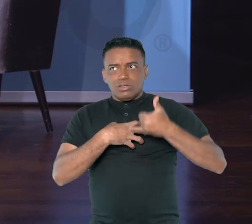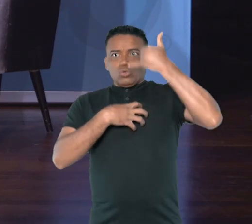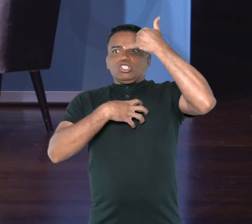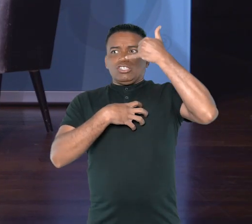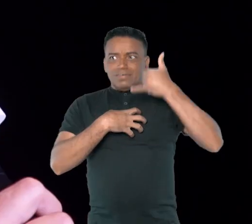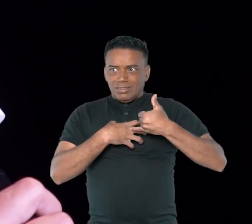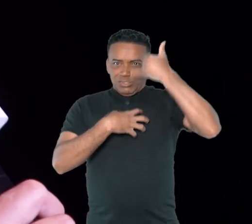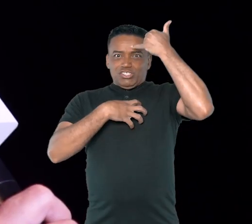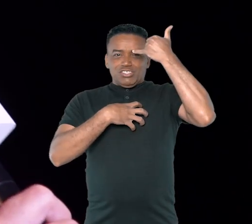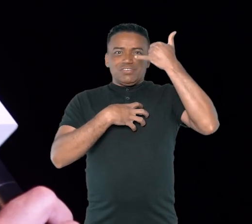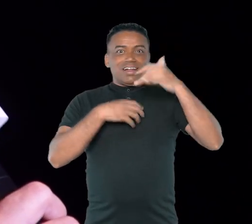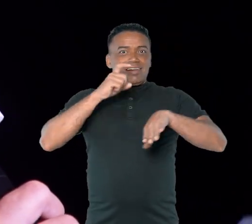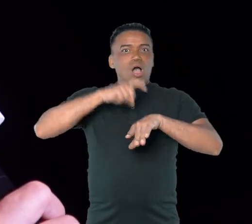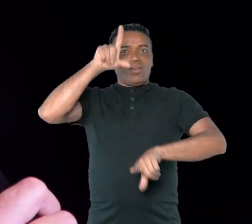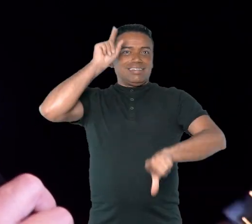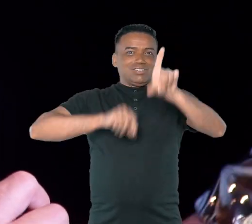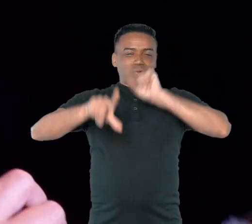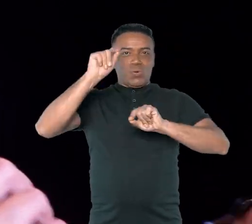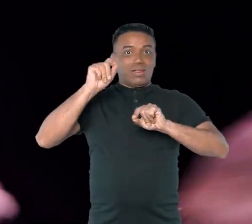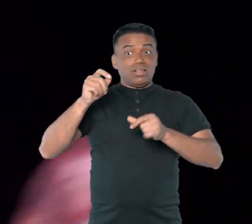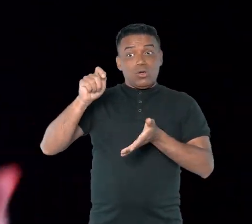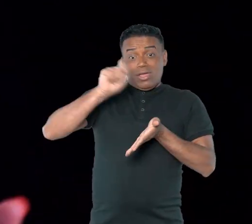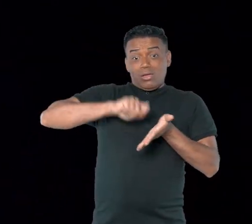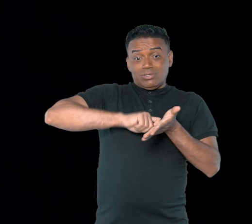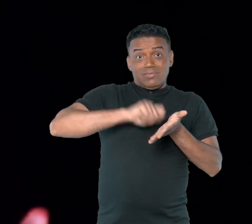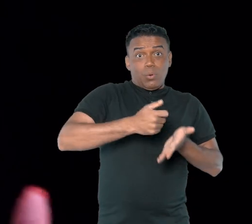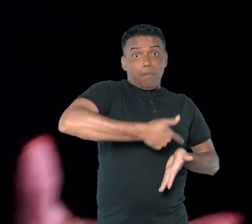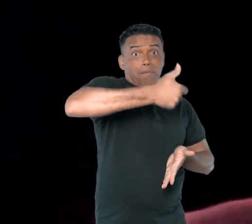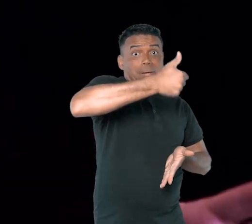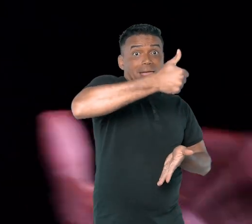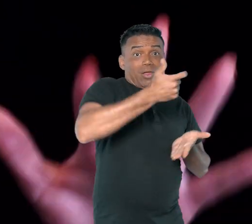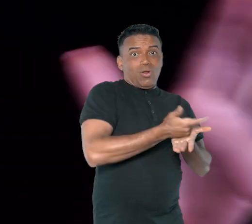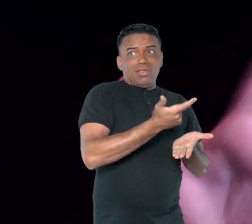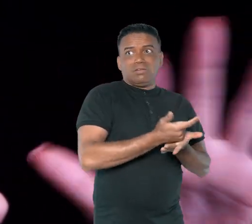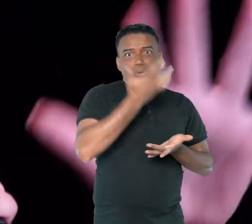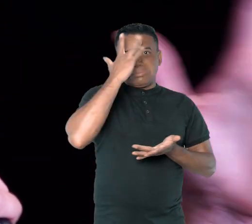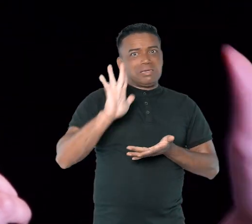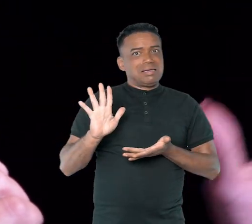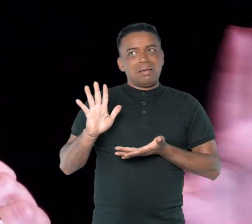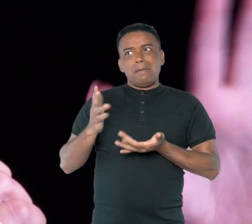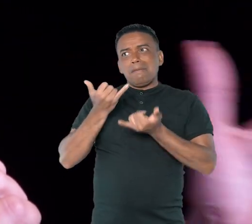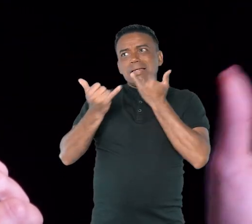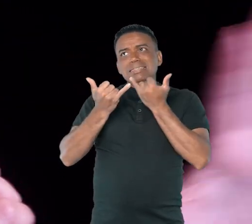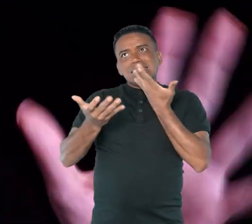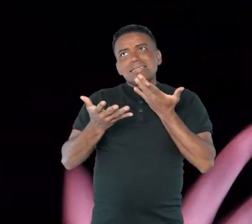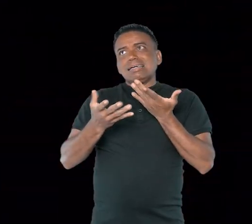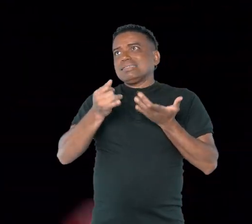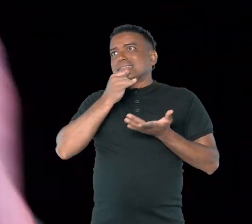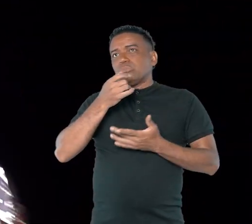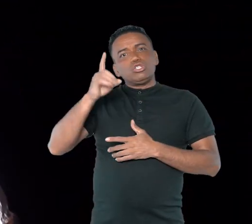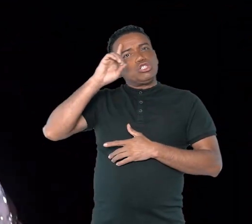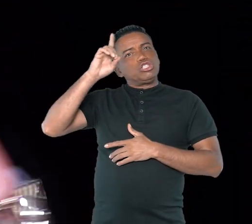Eu acho que eu escrevi o primeiro livro sem saber que eu estava escrevendo um livro. Na verdade, era meio que um diário assim de